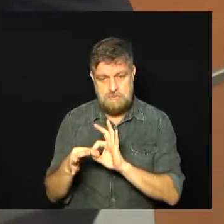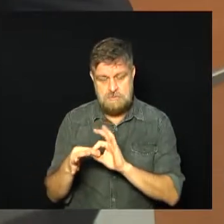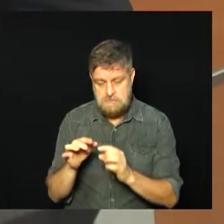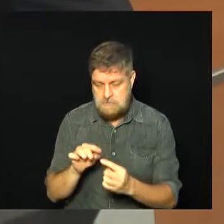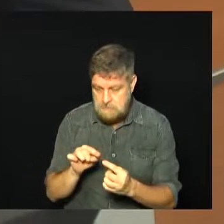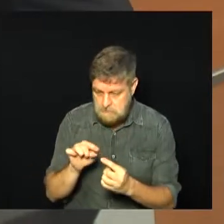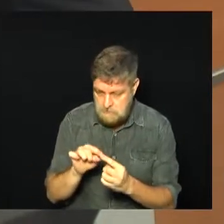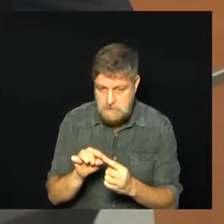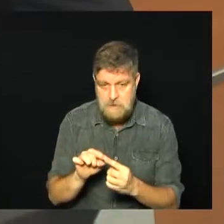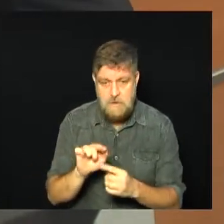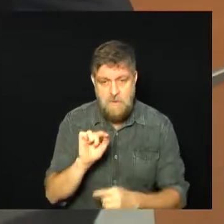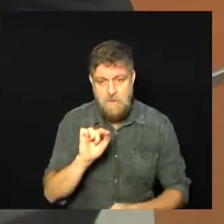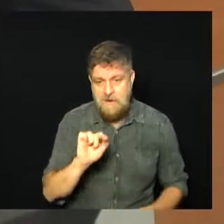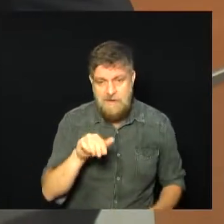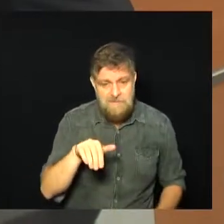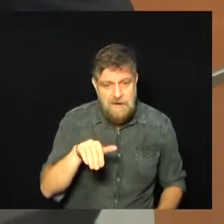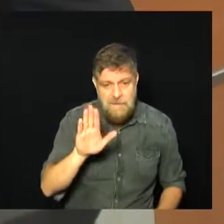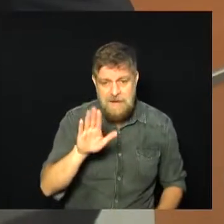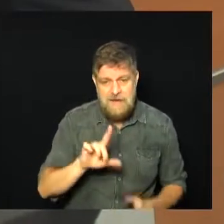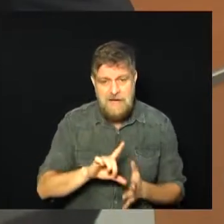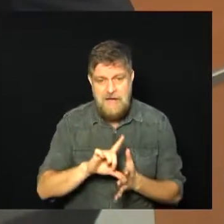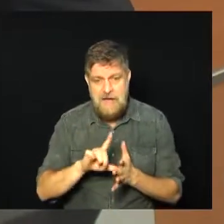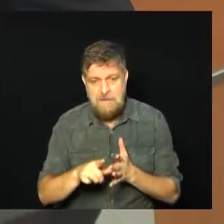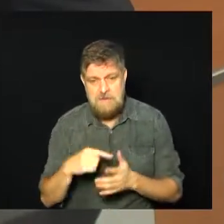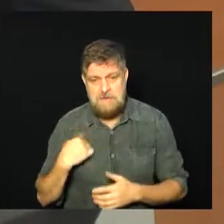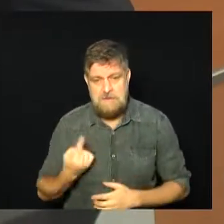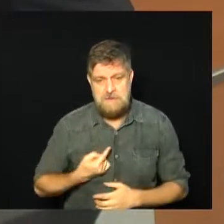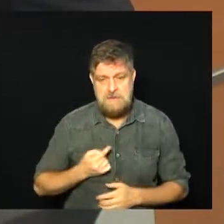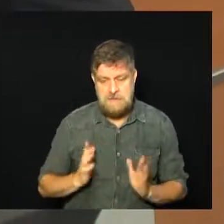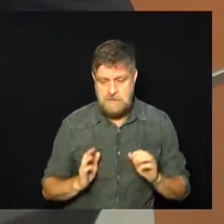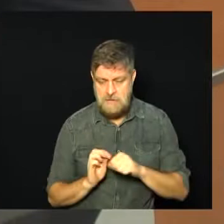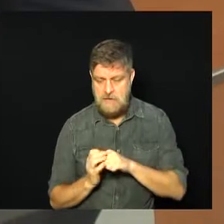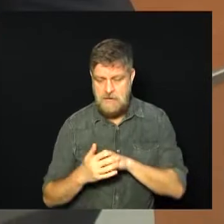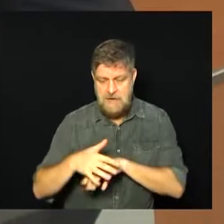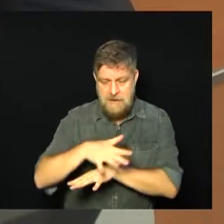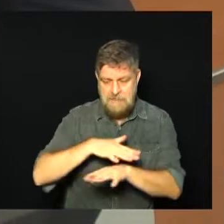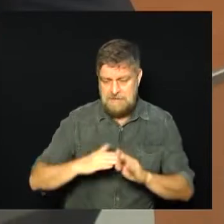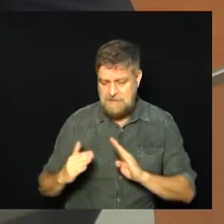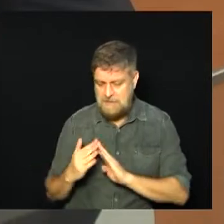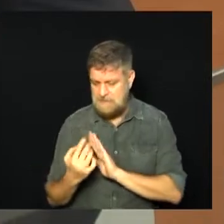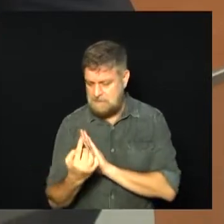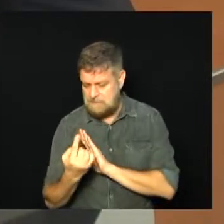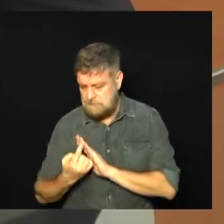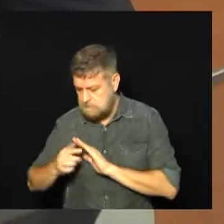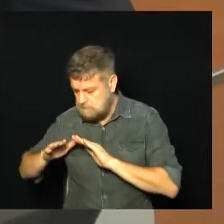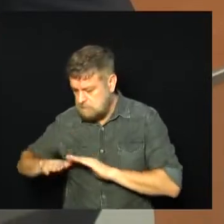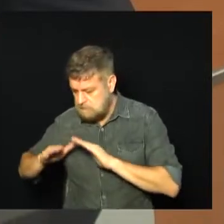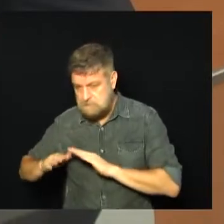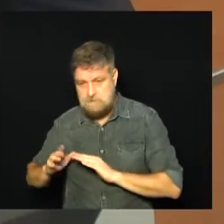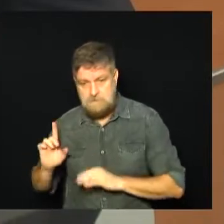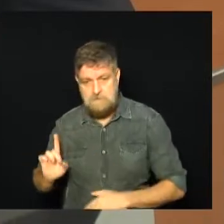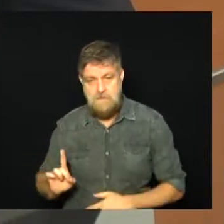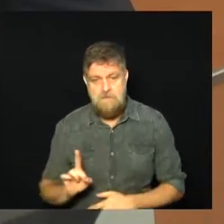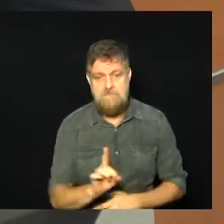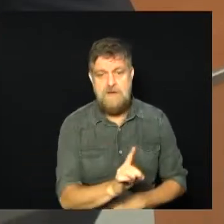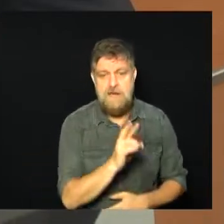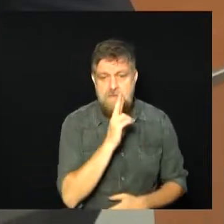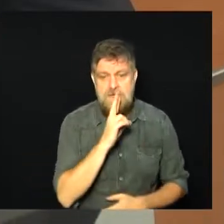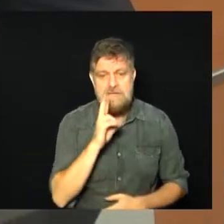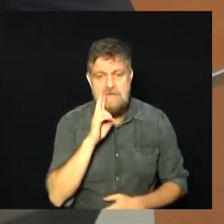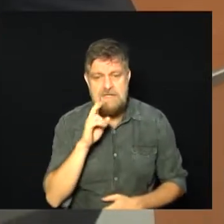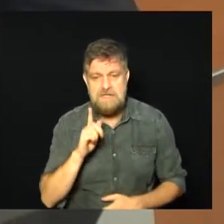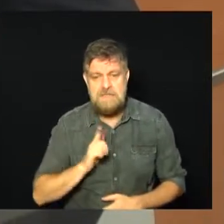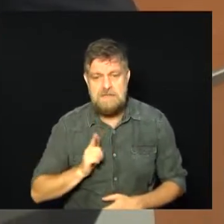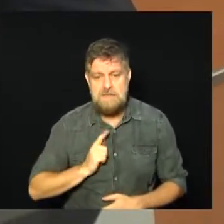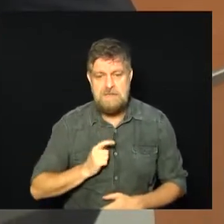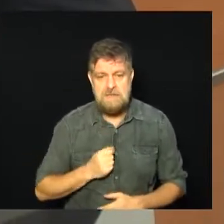trazer mais, depois dessa situação que nós tivemos da pandemia, de todo mundo dentro de casa, que sai para um restaurante, compra